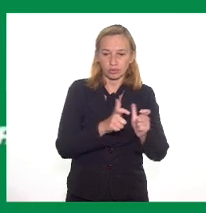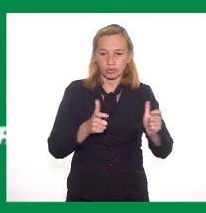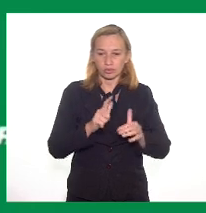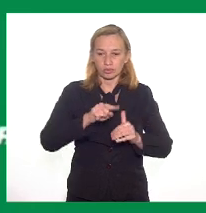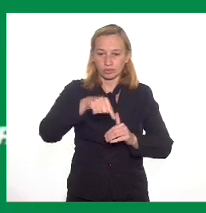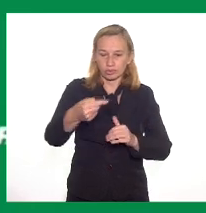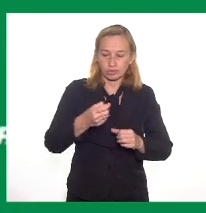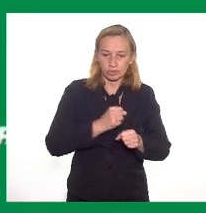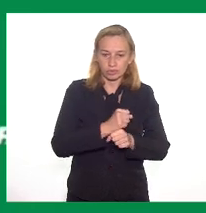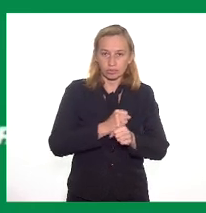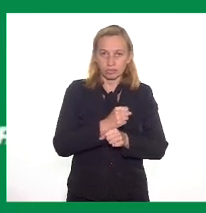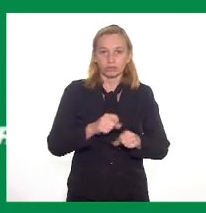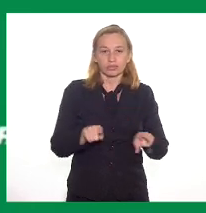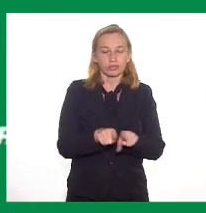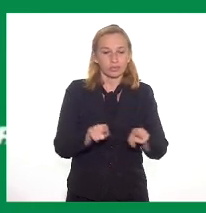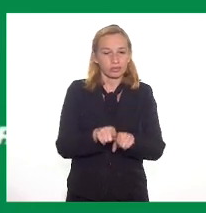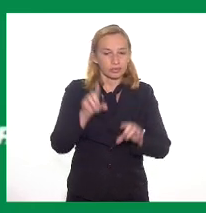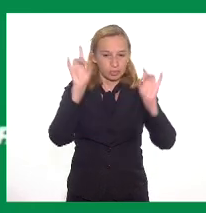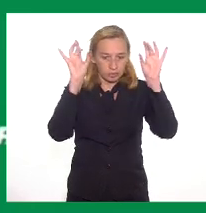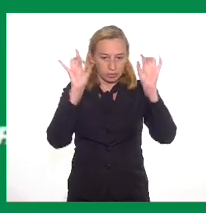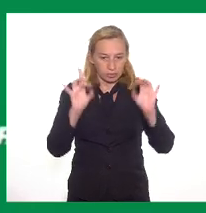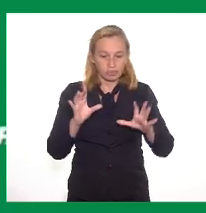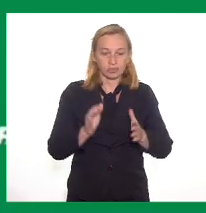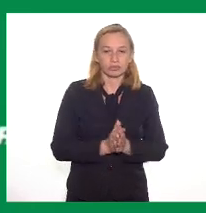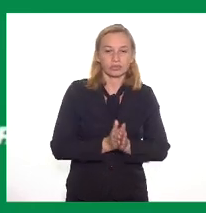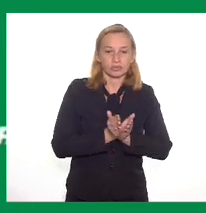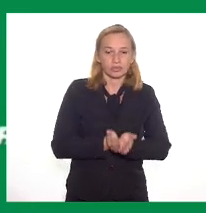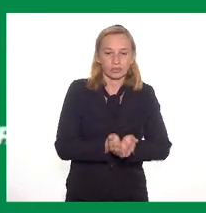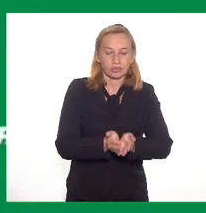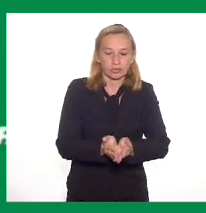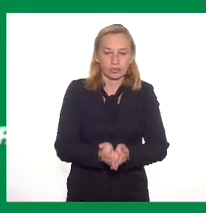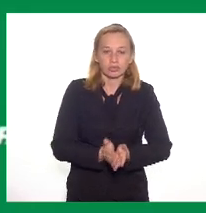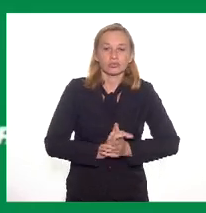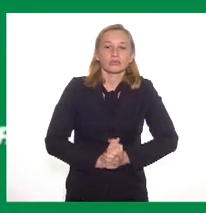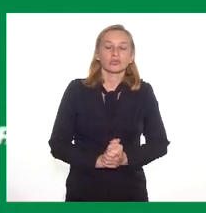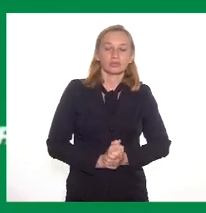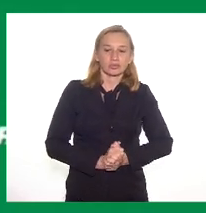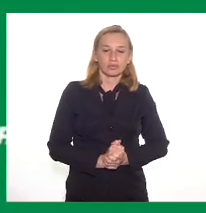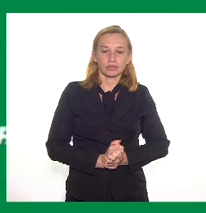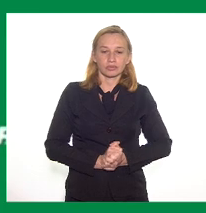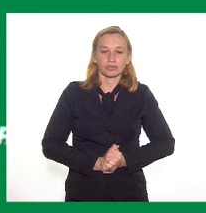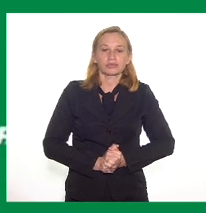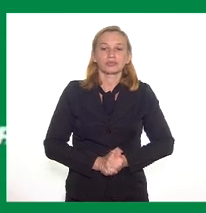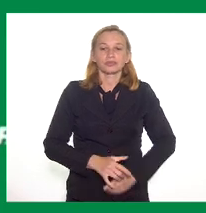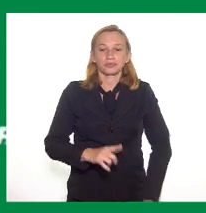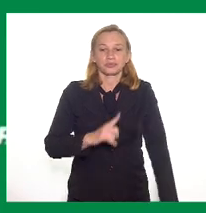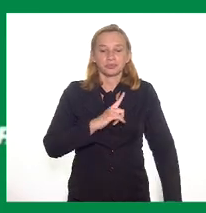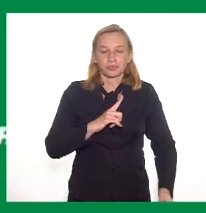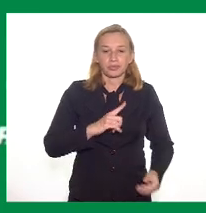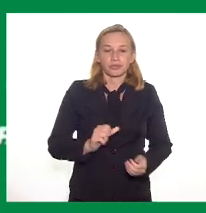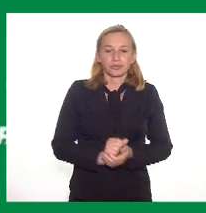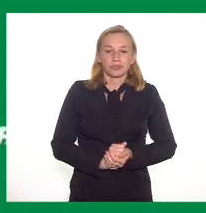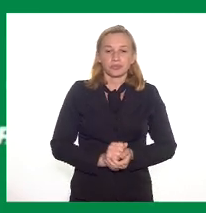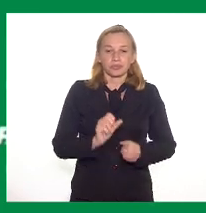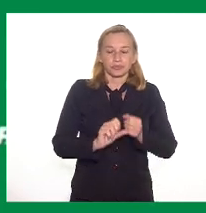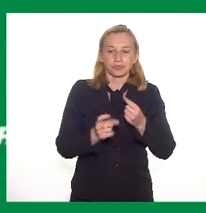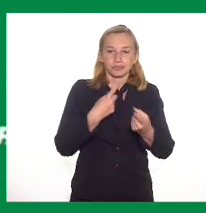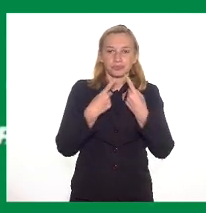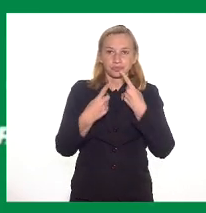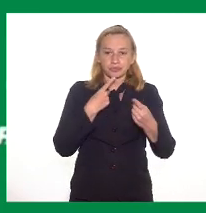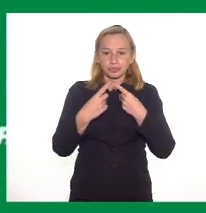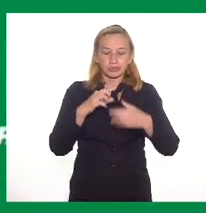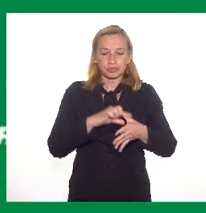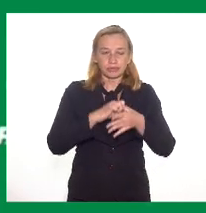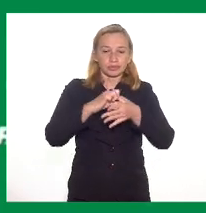tem, especialmente para aqueles navios que fazem a navegação de cabotagem no Brasil, e eles têm, a Transpetro tem realizado diálogo com lideranças